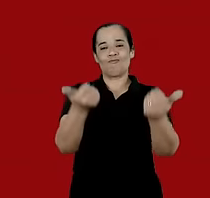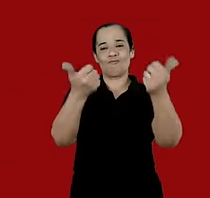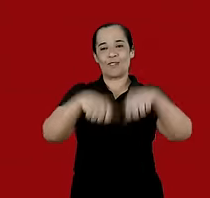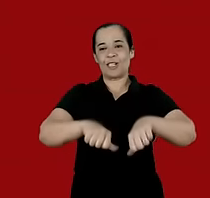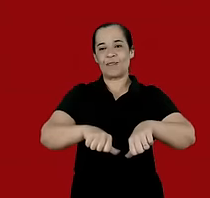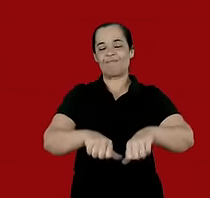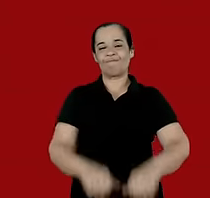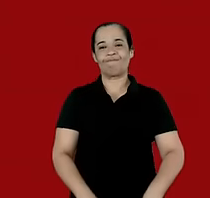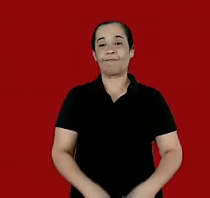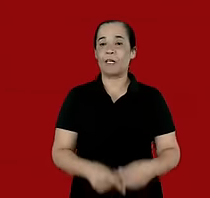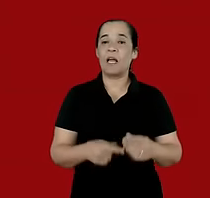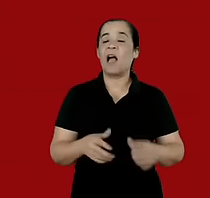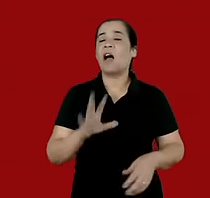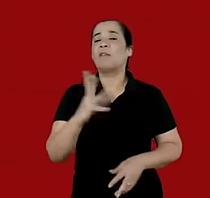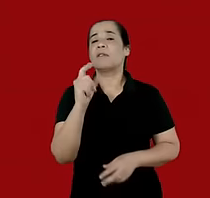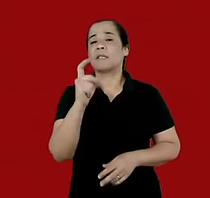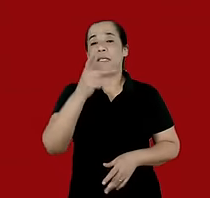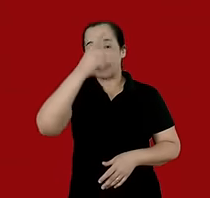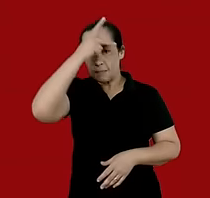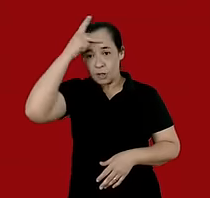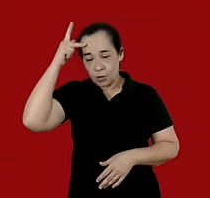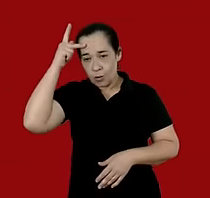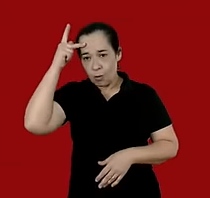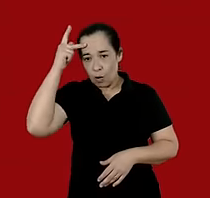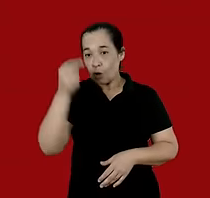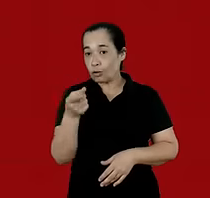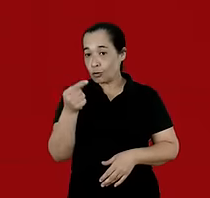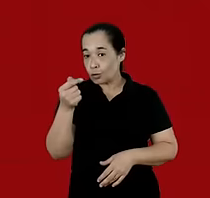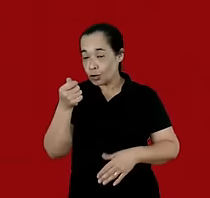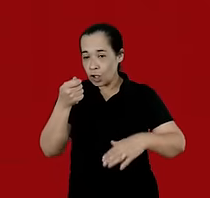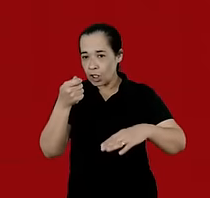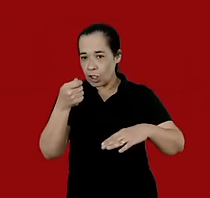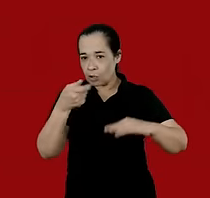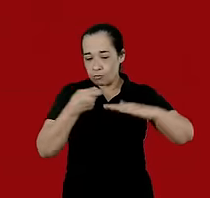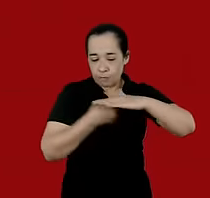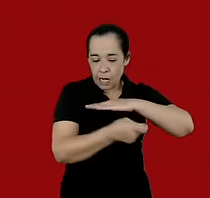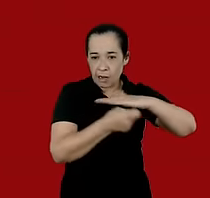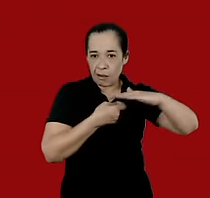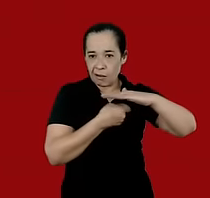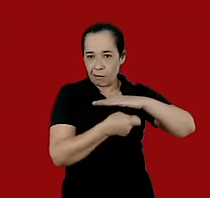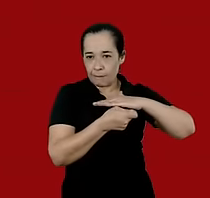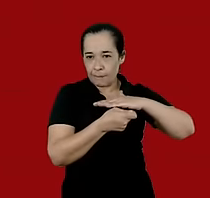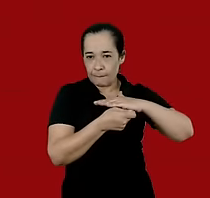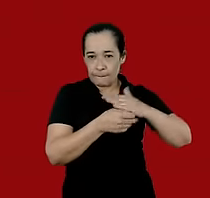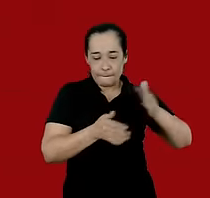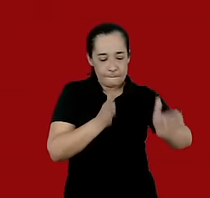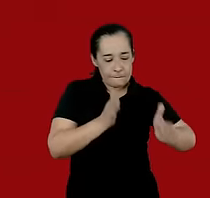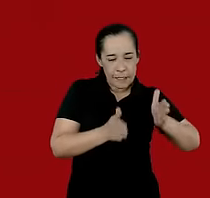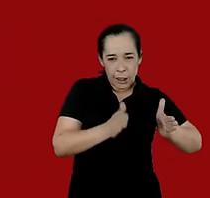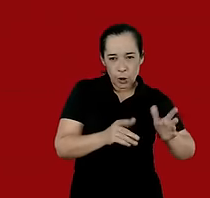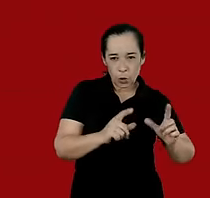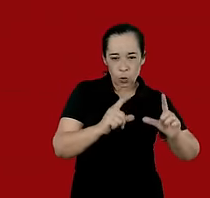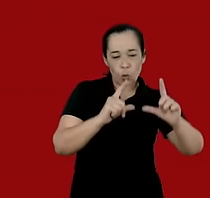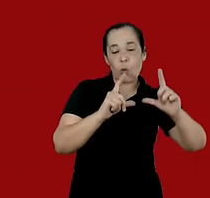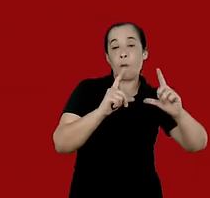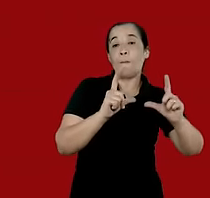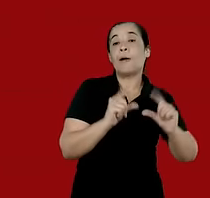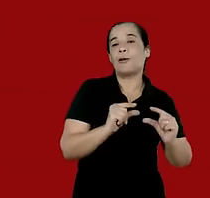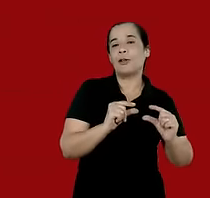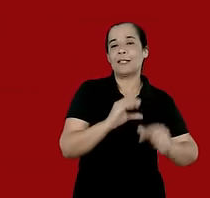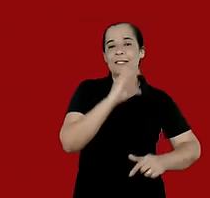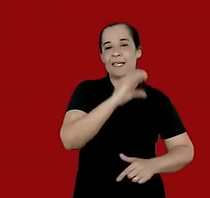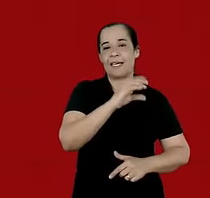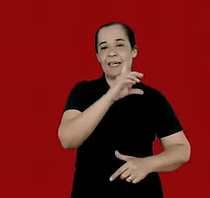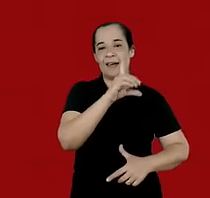botando dinheiro nos fundos de pro uso de de fundo eh prazo mais curto os Fundos ligados a CDI alguns fundos de crédito com liquidez muito